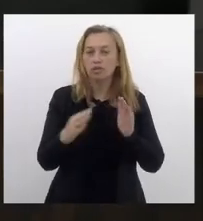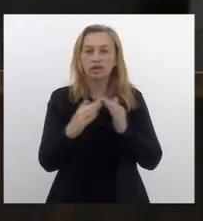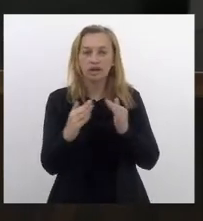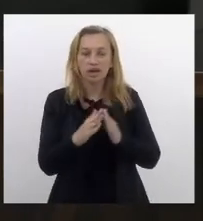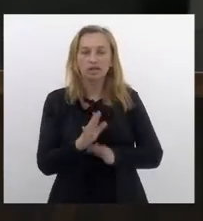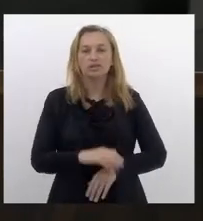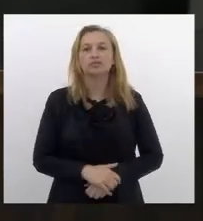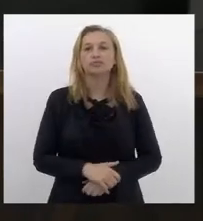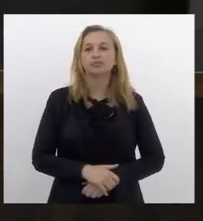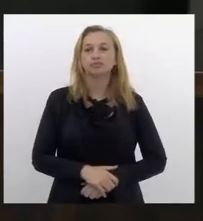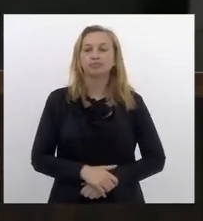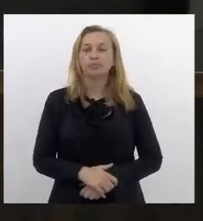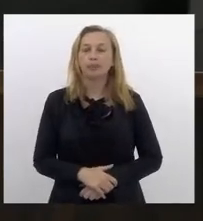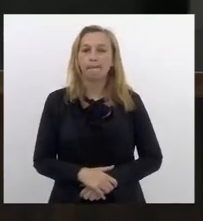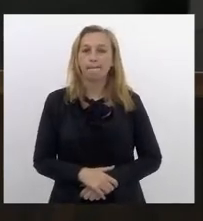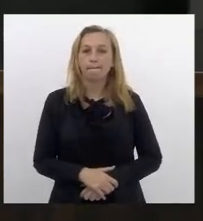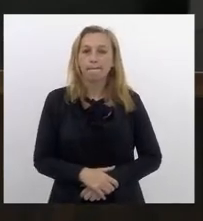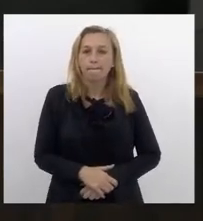emitir parecer,